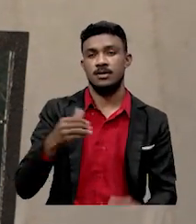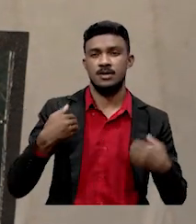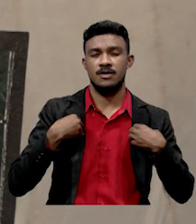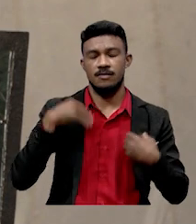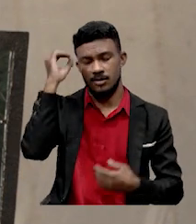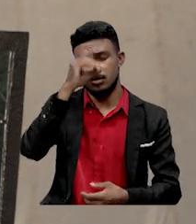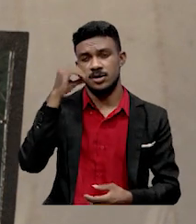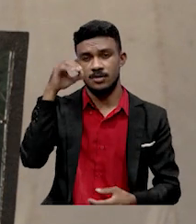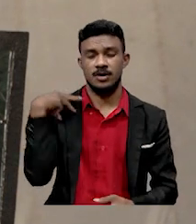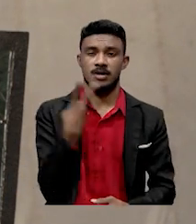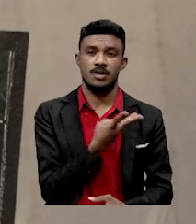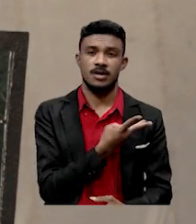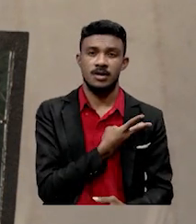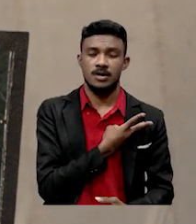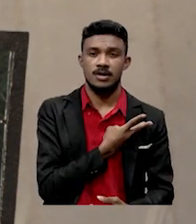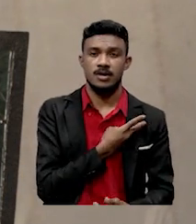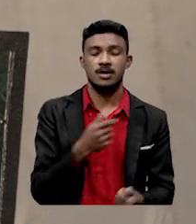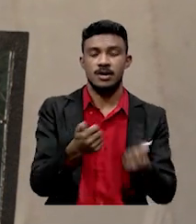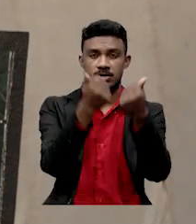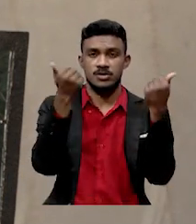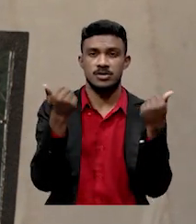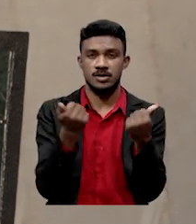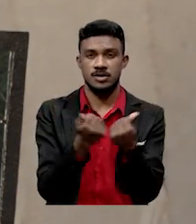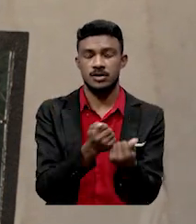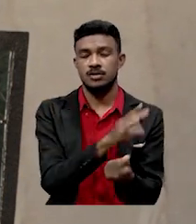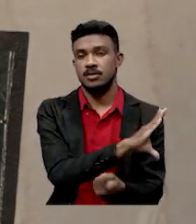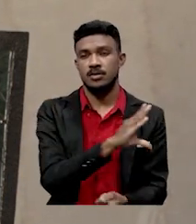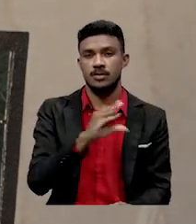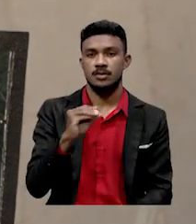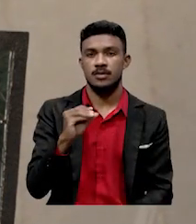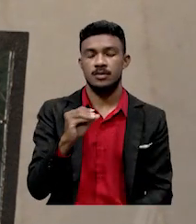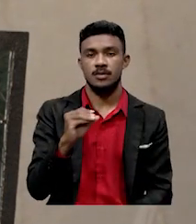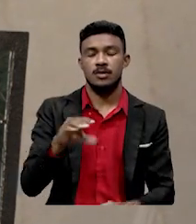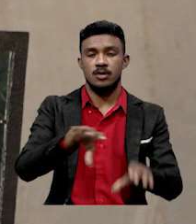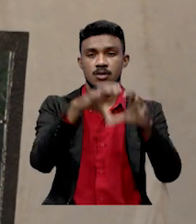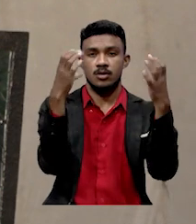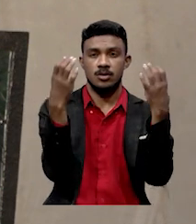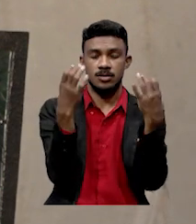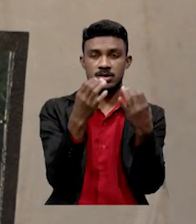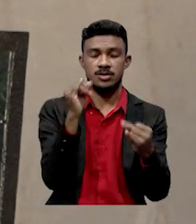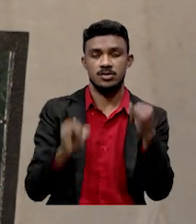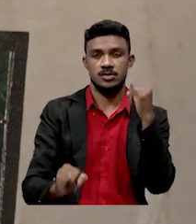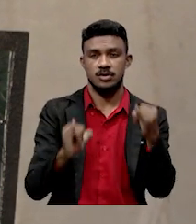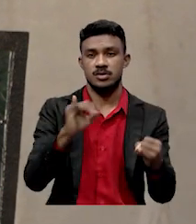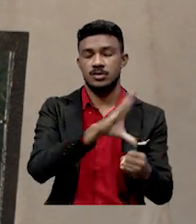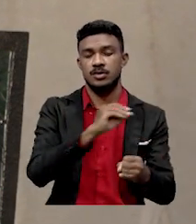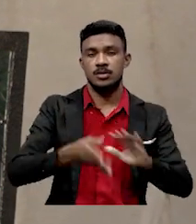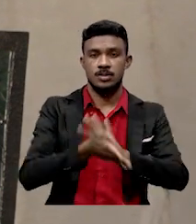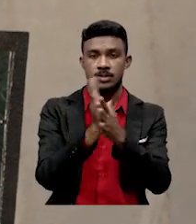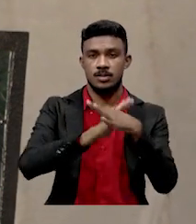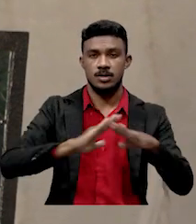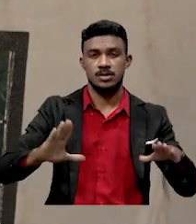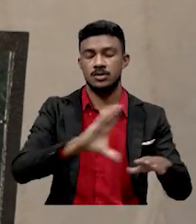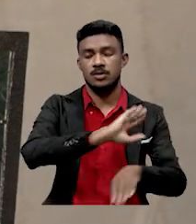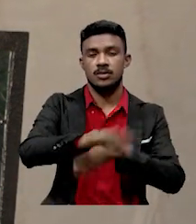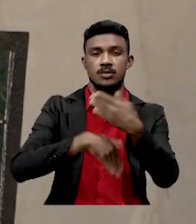Observador e tenia a Sociedade Civil, Conferência, Comissão de Justiça e Paz, Conferência Episcopal, Sociedade